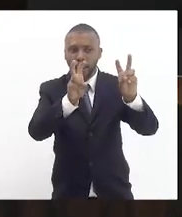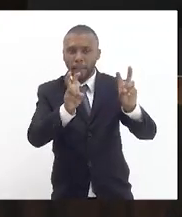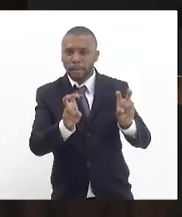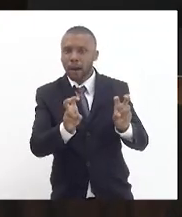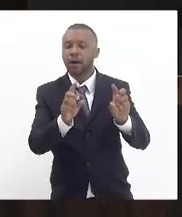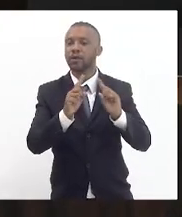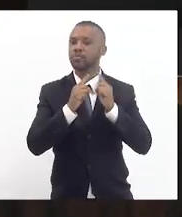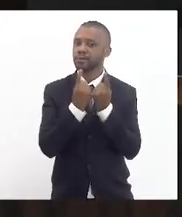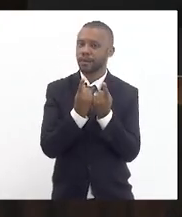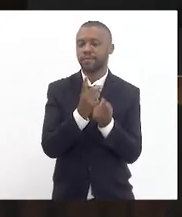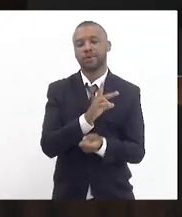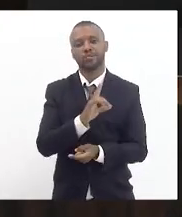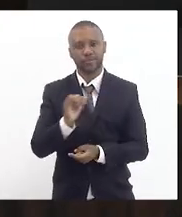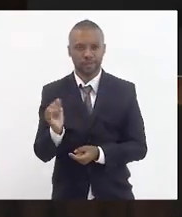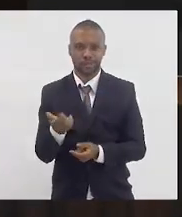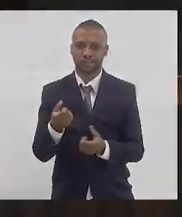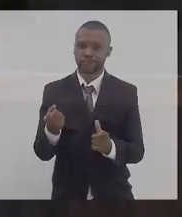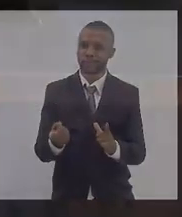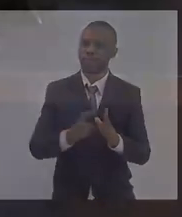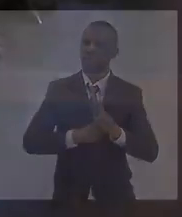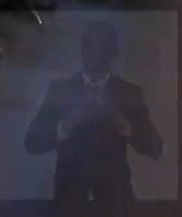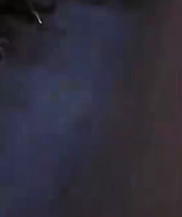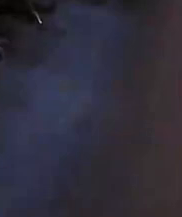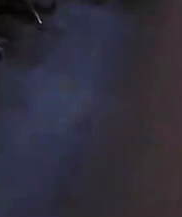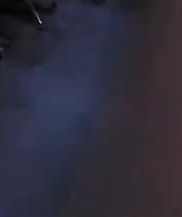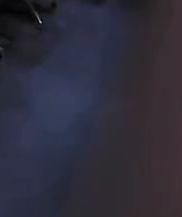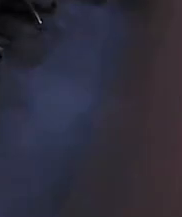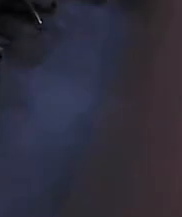dia está suspensa a sessão